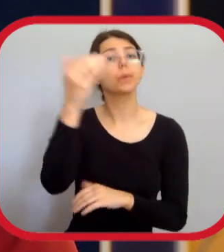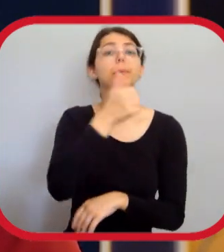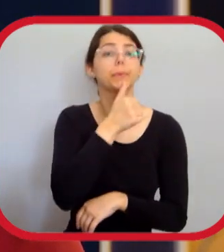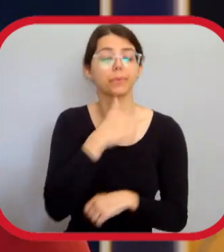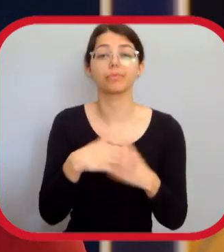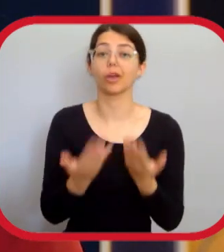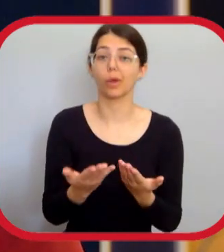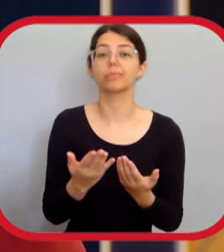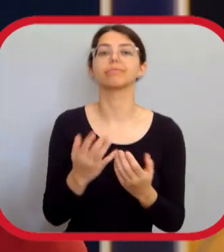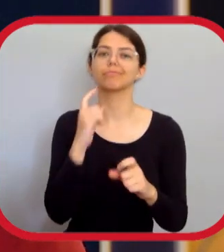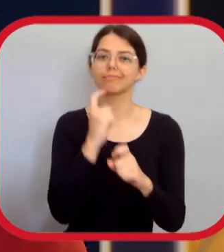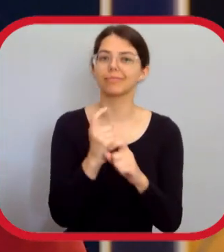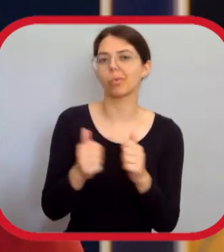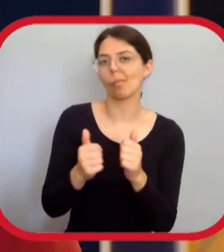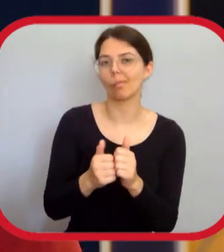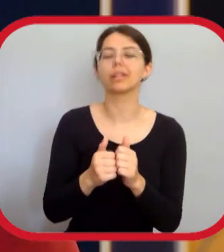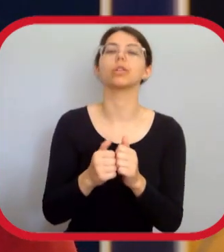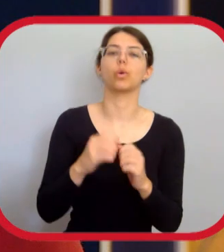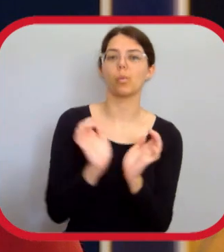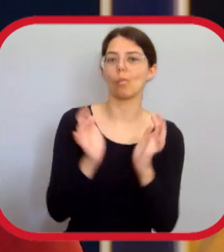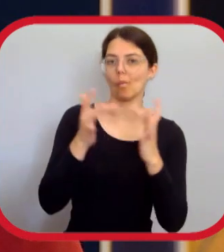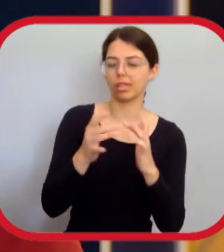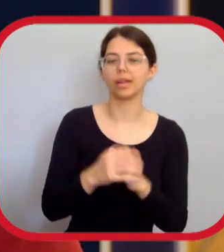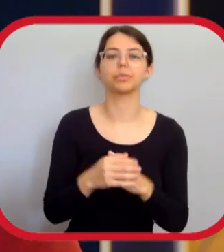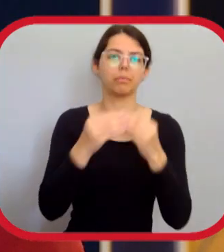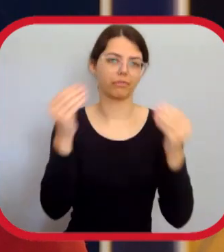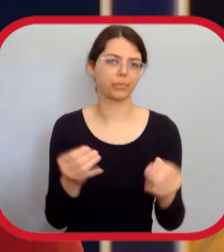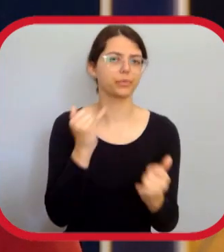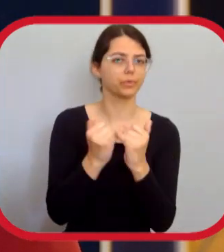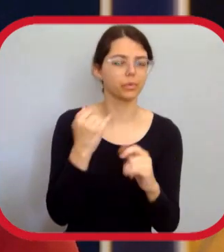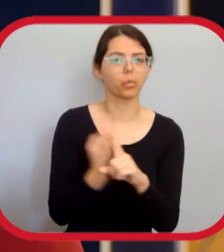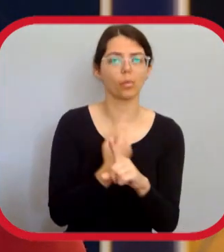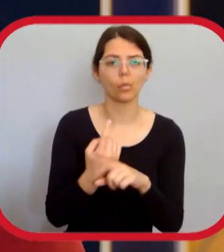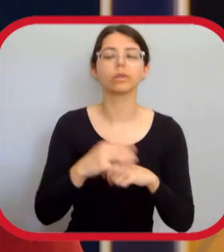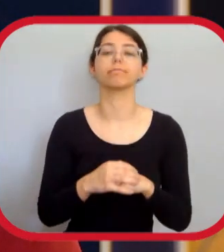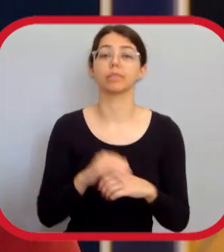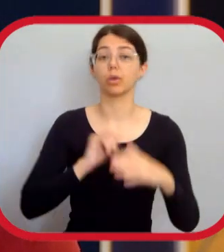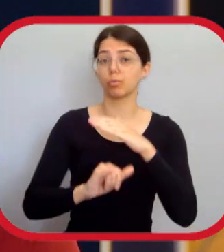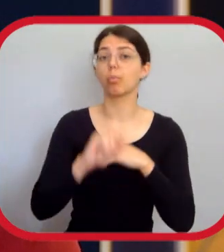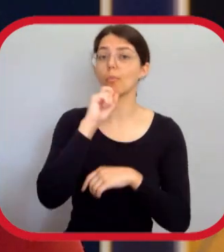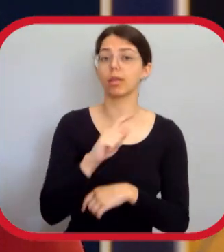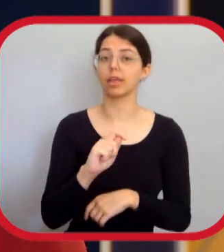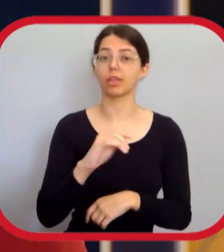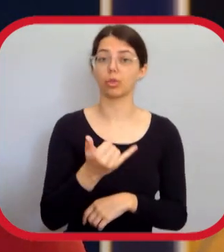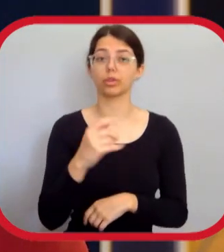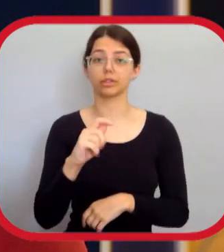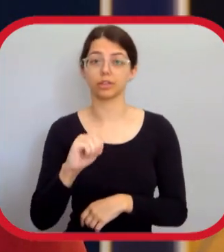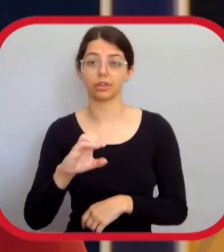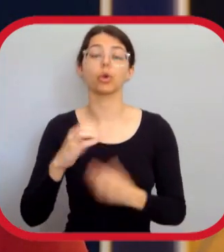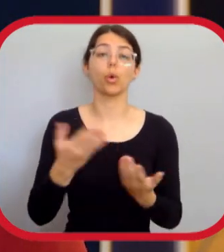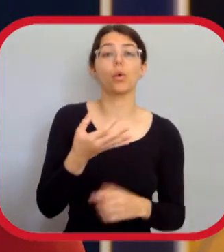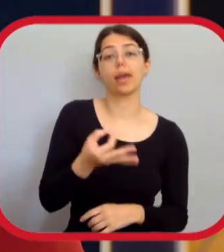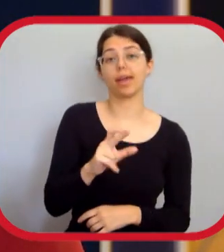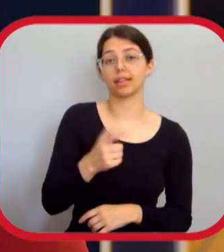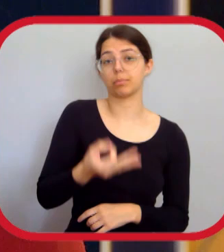ensino superior. Entretanto, acompanhem-nos online nas nossas redes sociais. Podem ainda assistir aos nossos episódios no YouTube, em E2ESCS ou